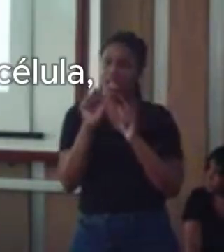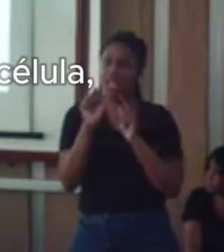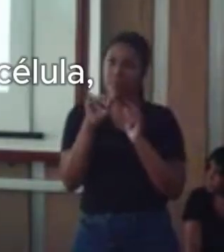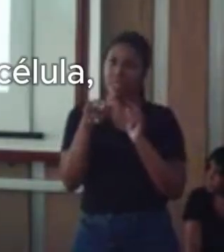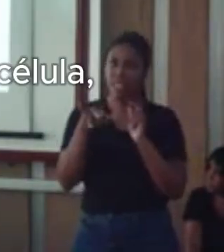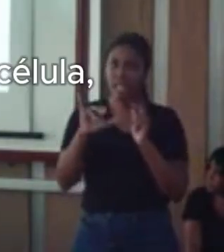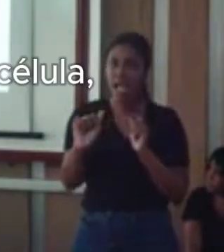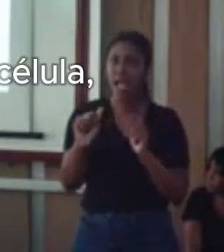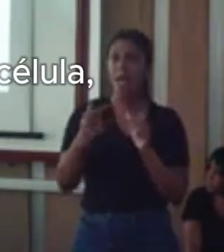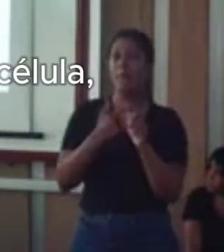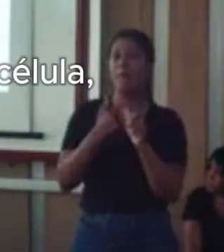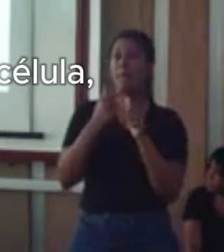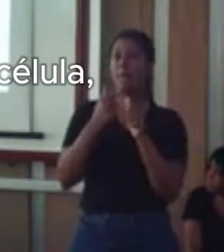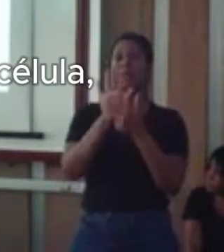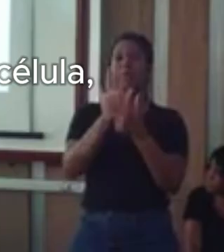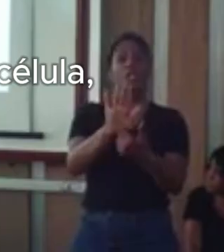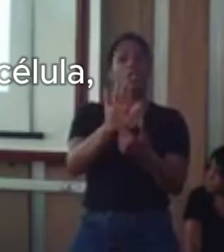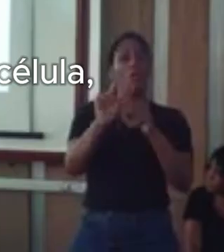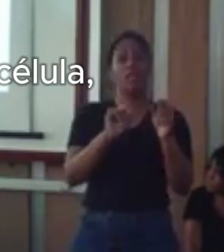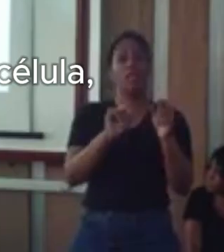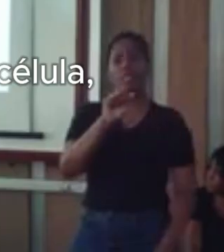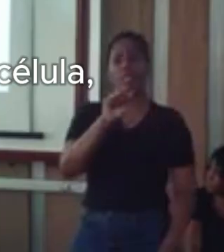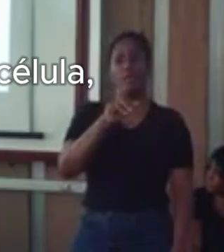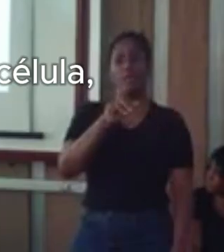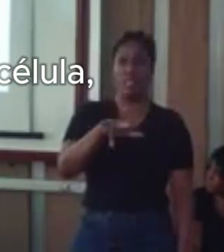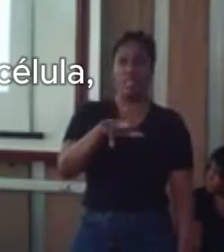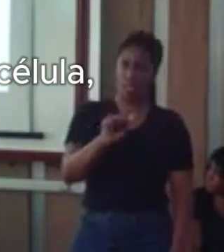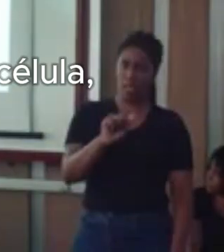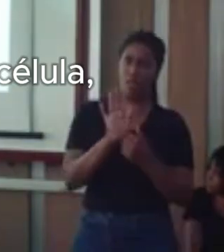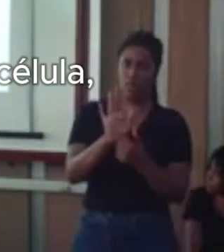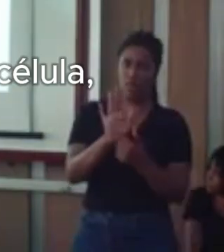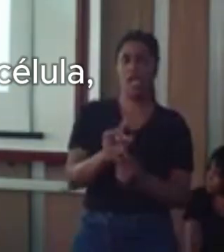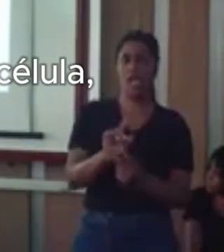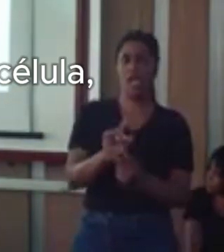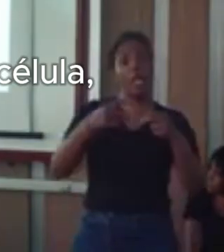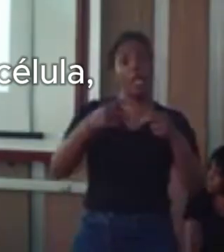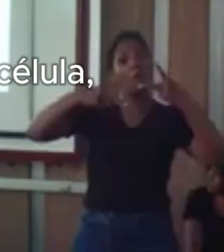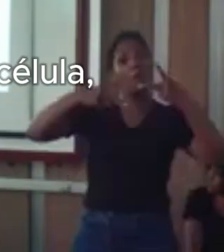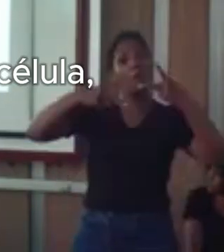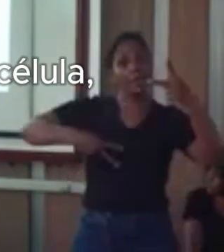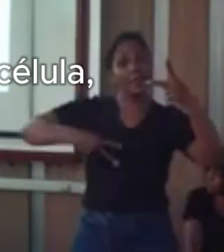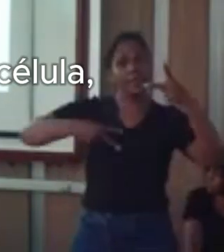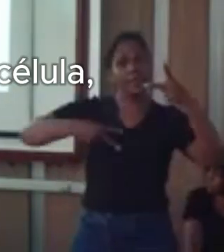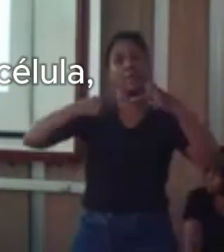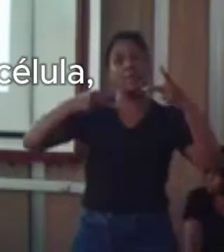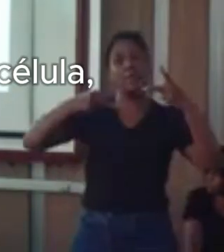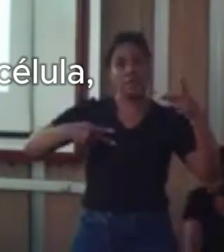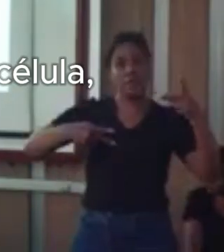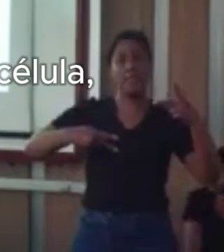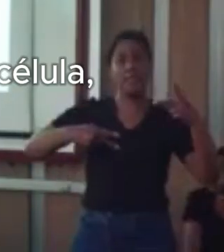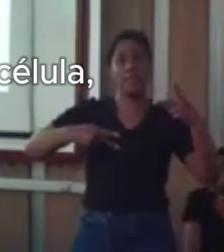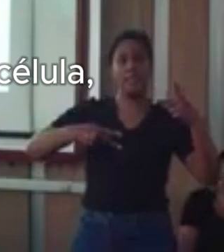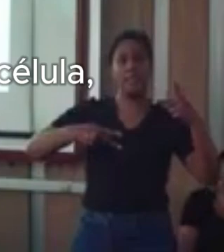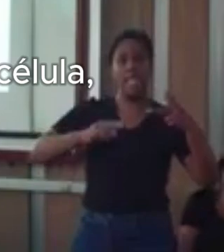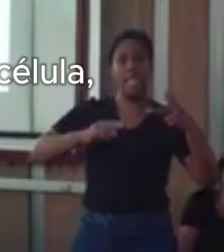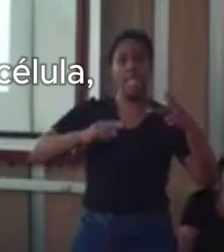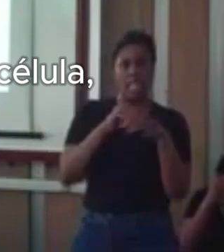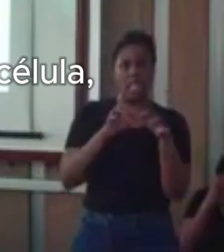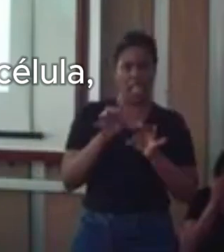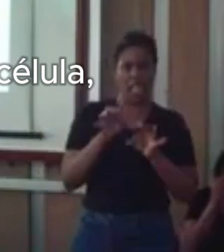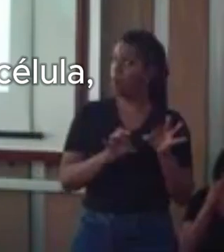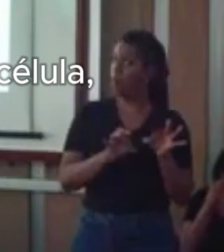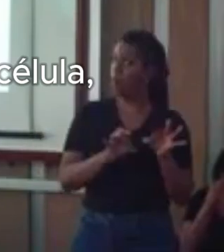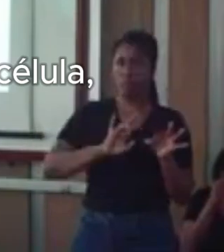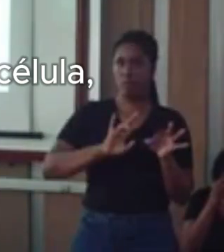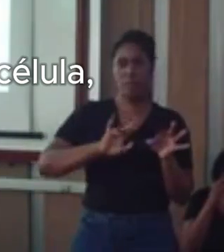lugar, mostrar como é a laminina, tá? Então, a laminina é uma proteína que não fica dentro da célula, por isso que a gente